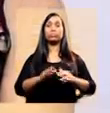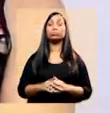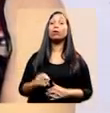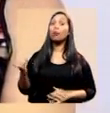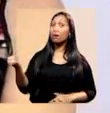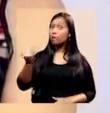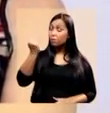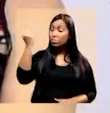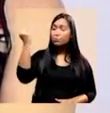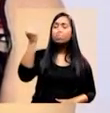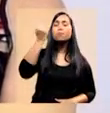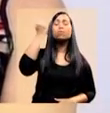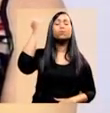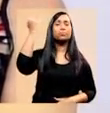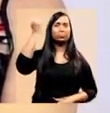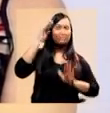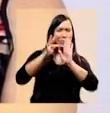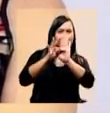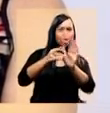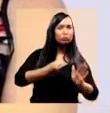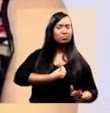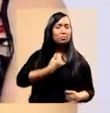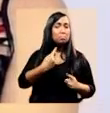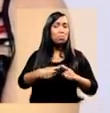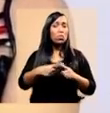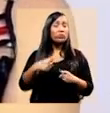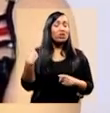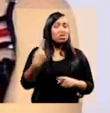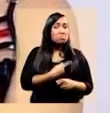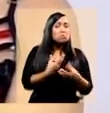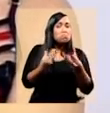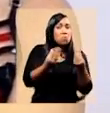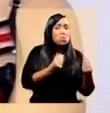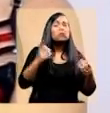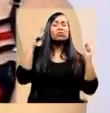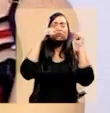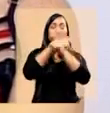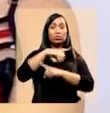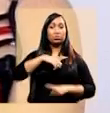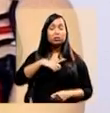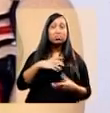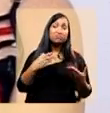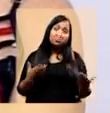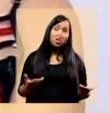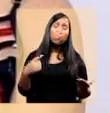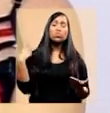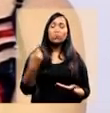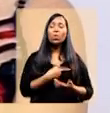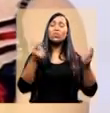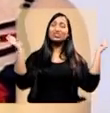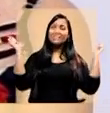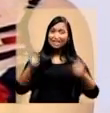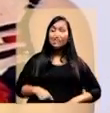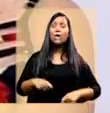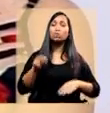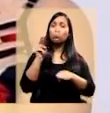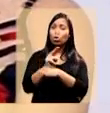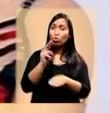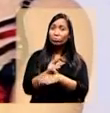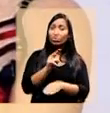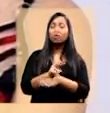necessariamente? É muito importante a presença da testemunha, porque nós lidamos com grande dificuldade. E nós